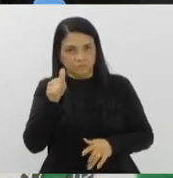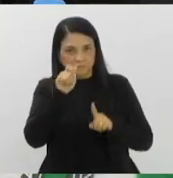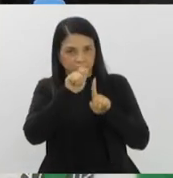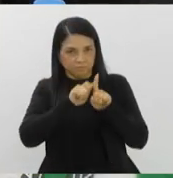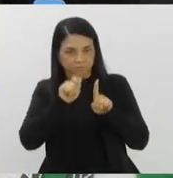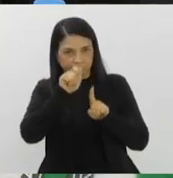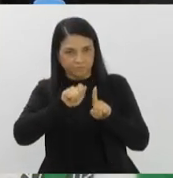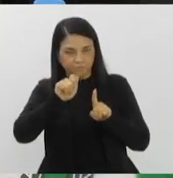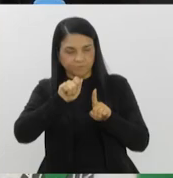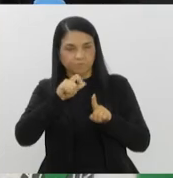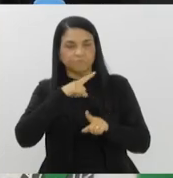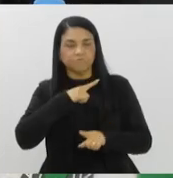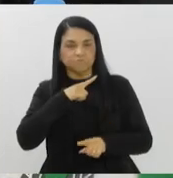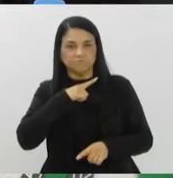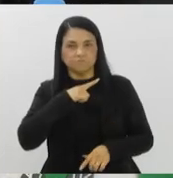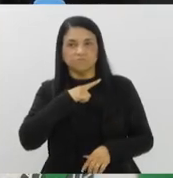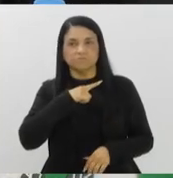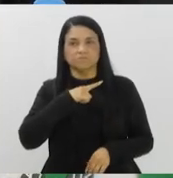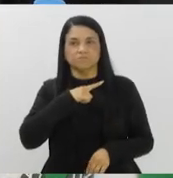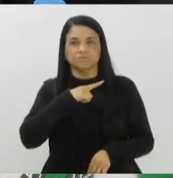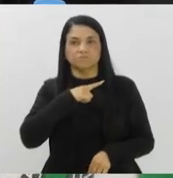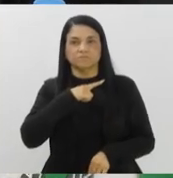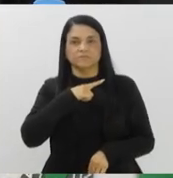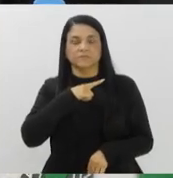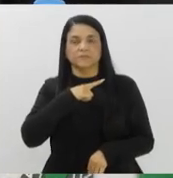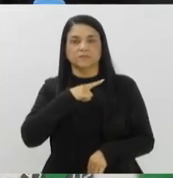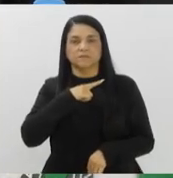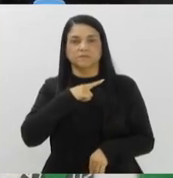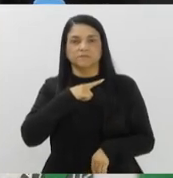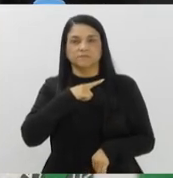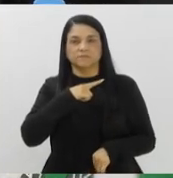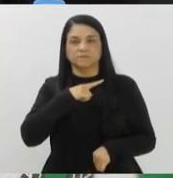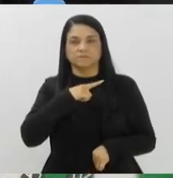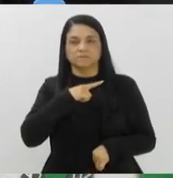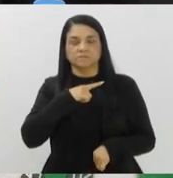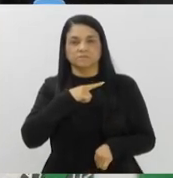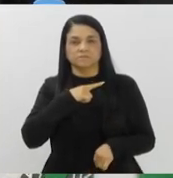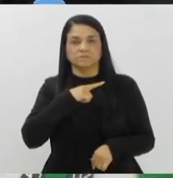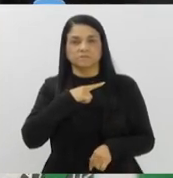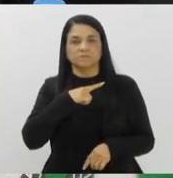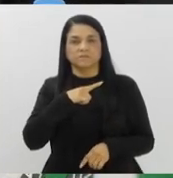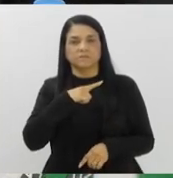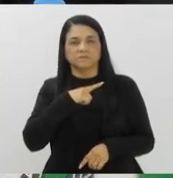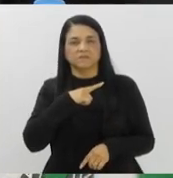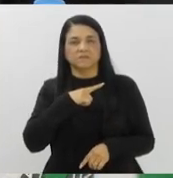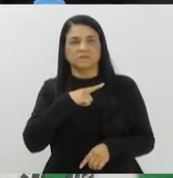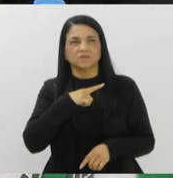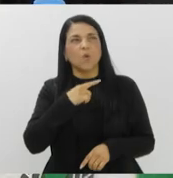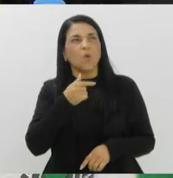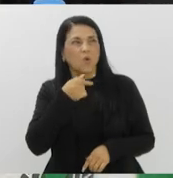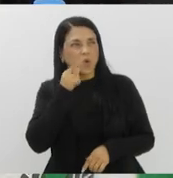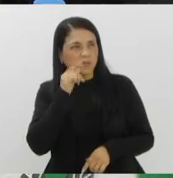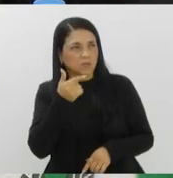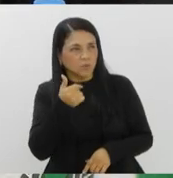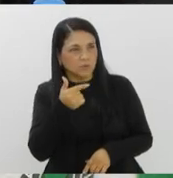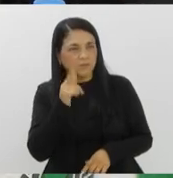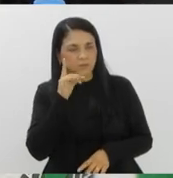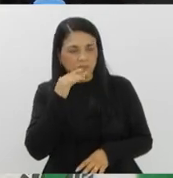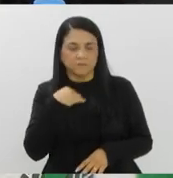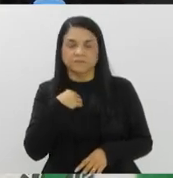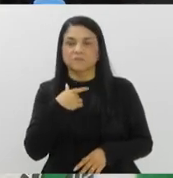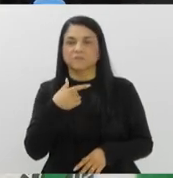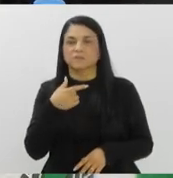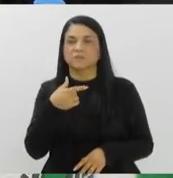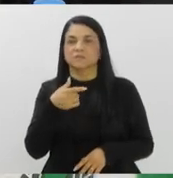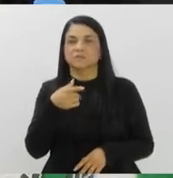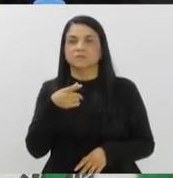aí o lançamento, dia 11, não, ontem foi 12, né? Mas